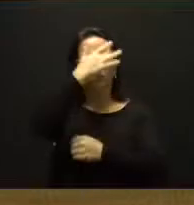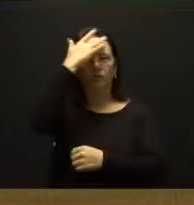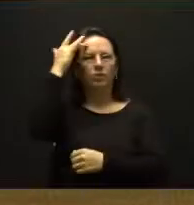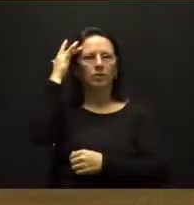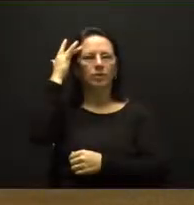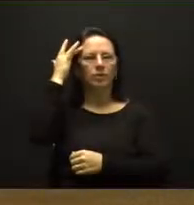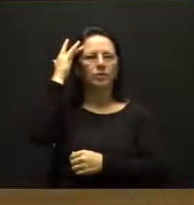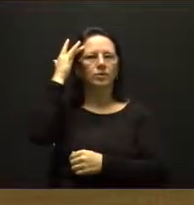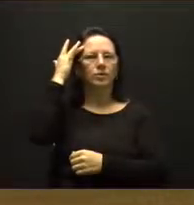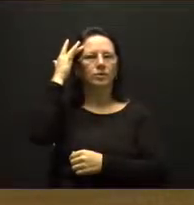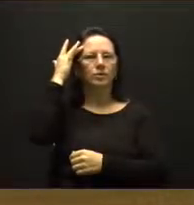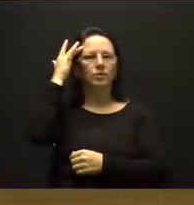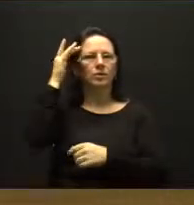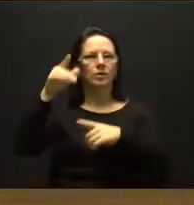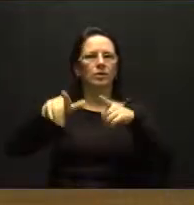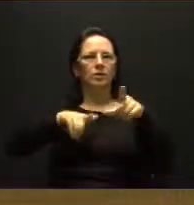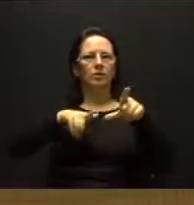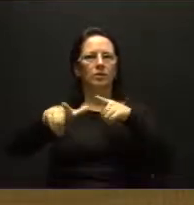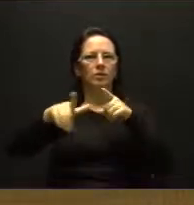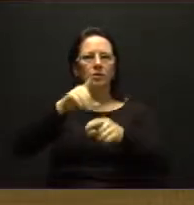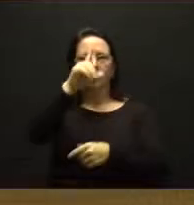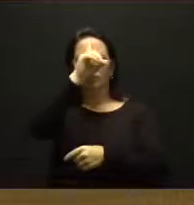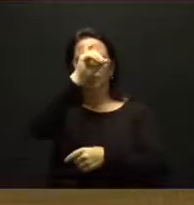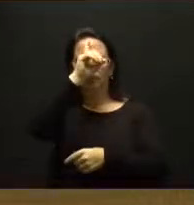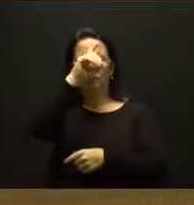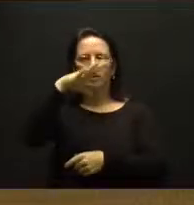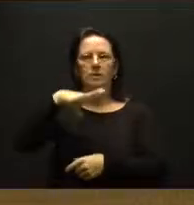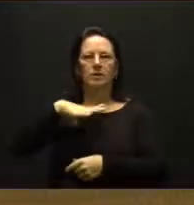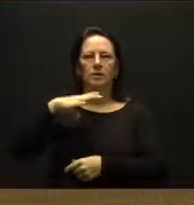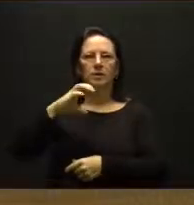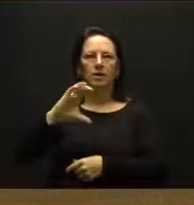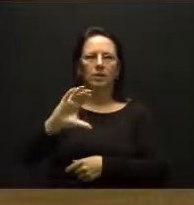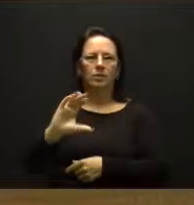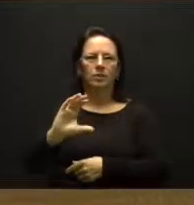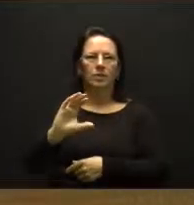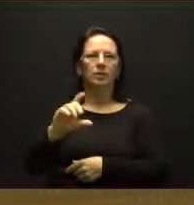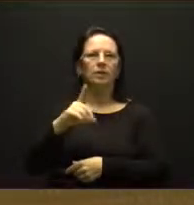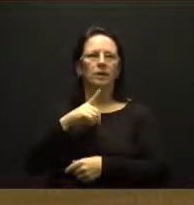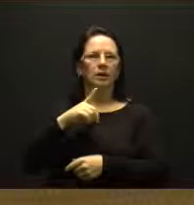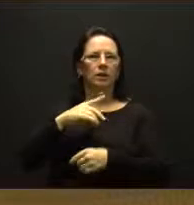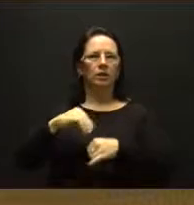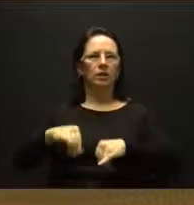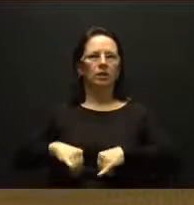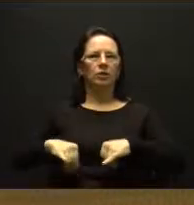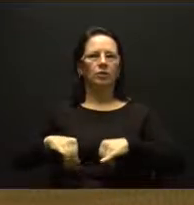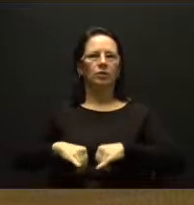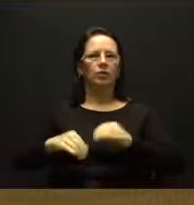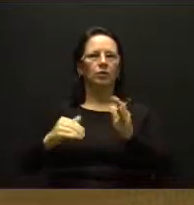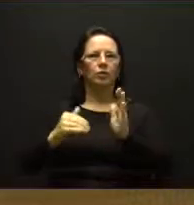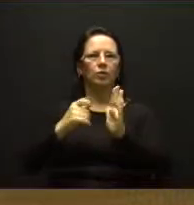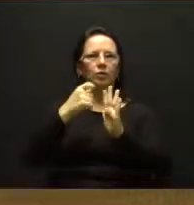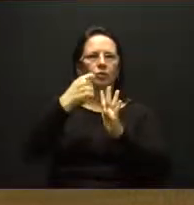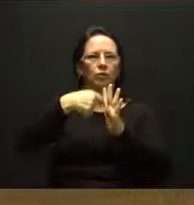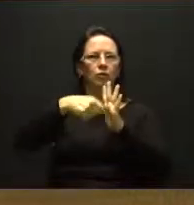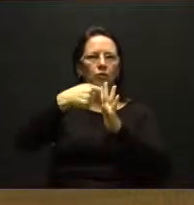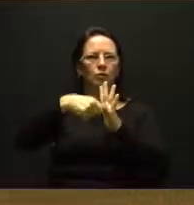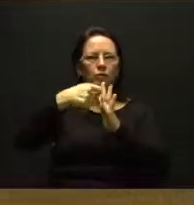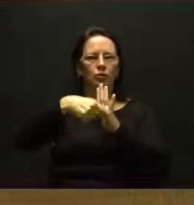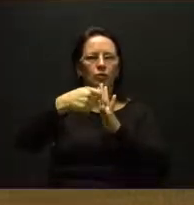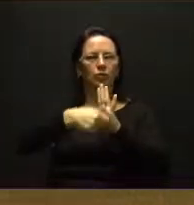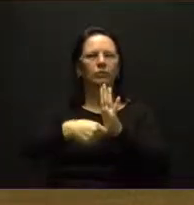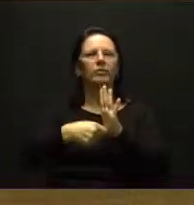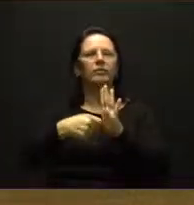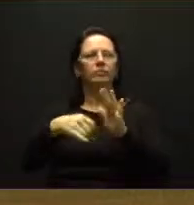do hospital municipal de cubatão que tem sofrido nos últimos meses com a